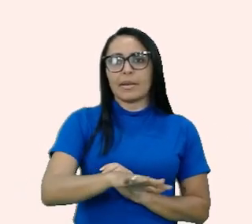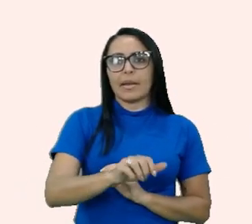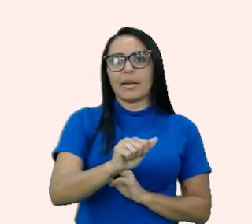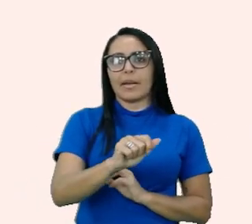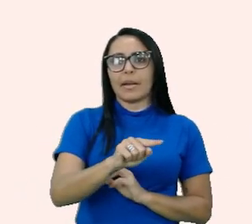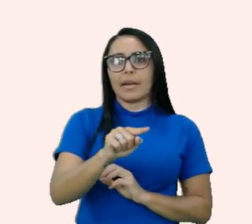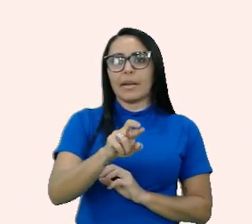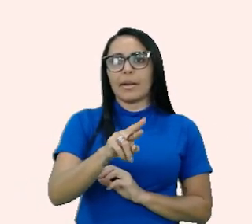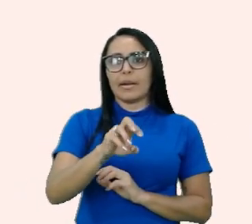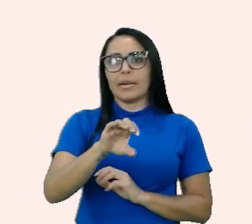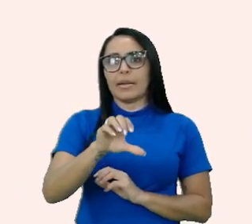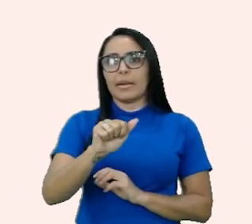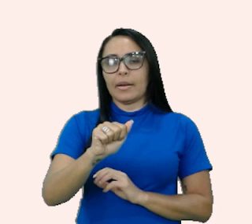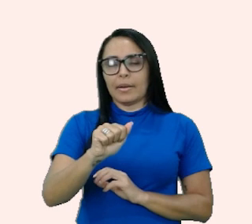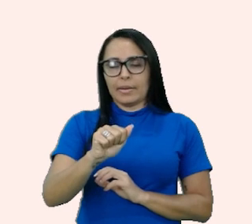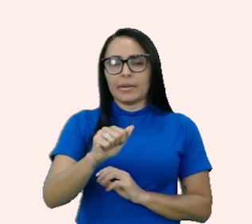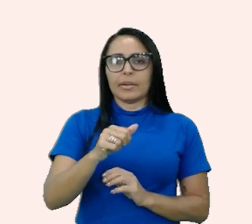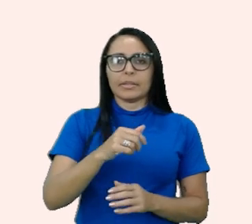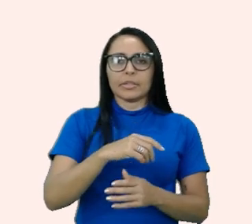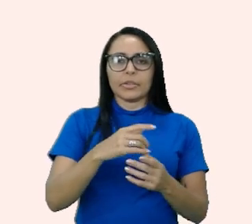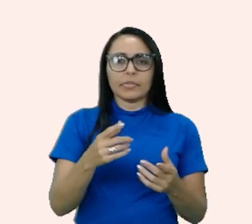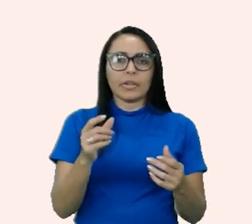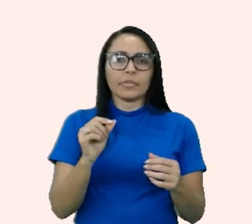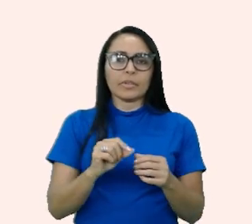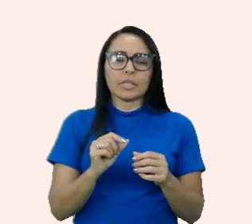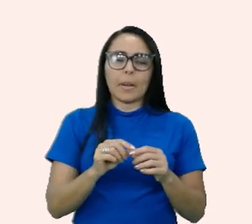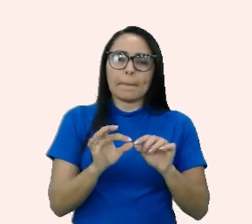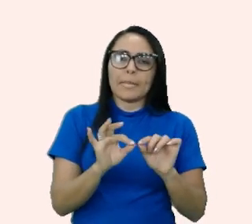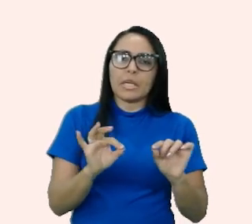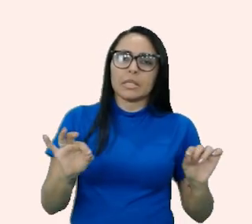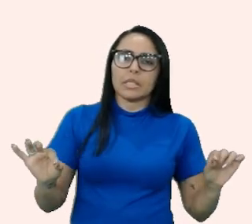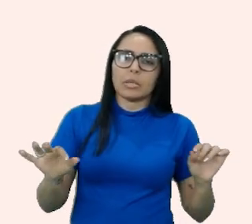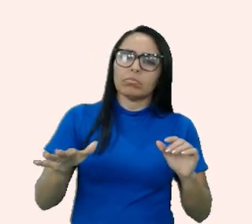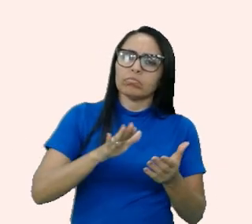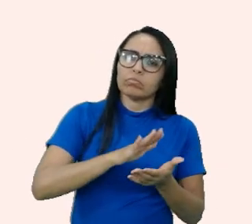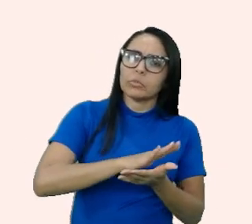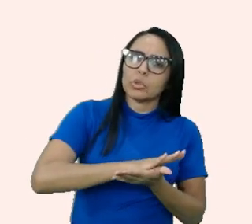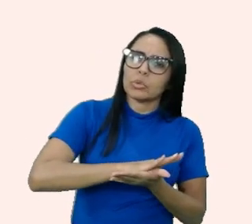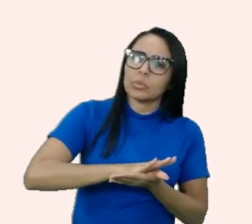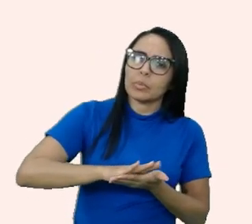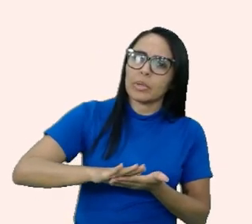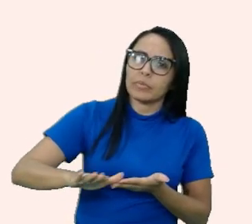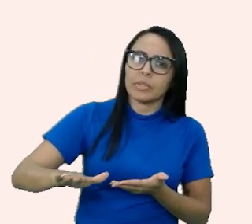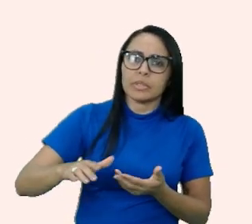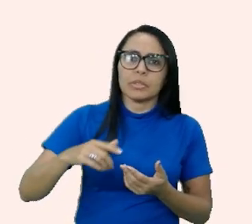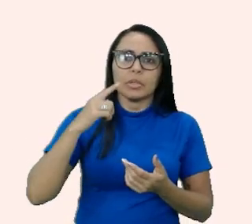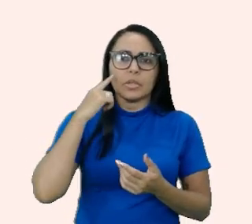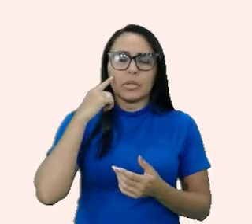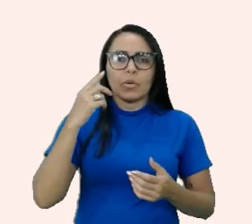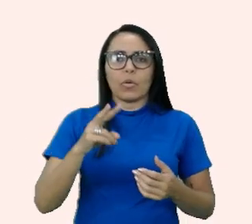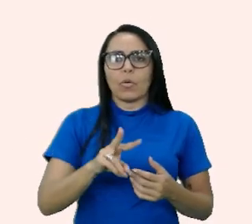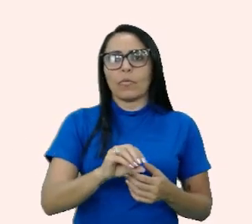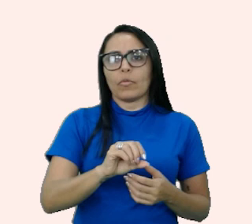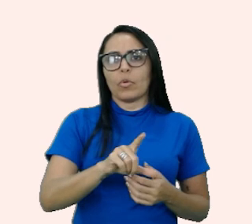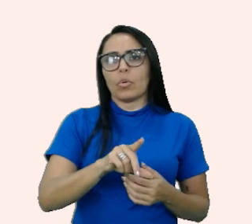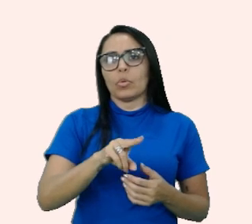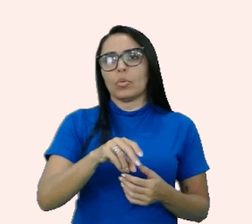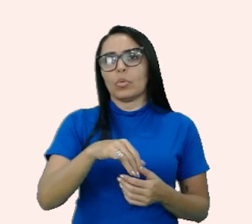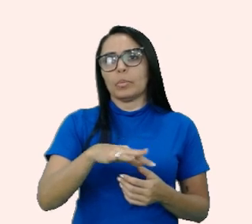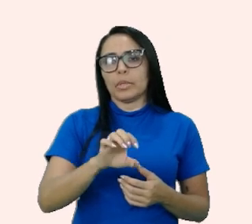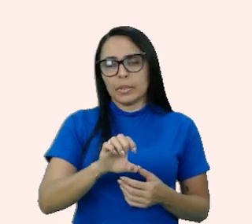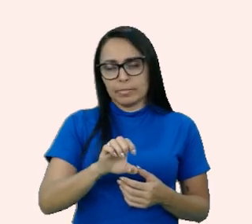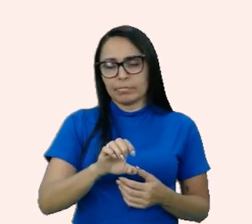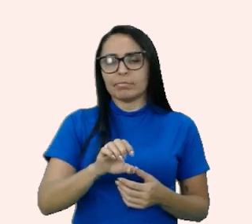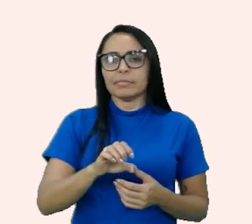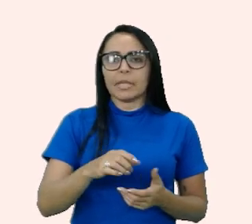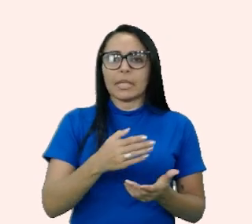a grandeza que vai fazer a medida de superfície, percebeu? Volume é outra grandeza